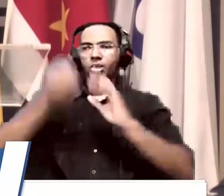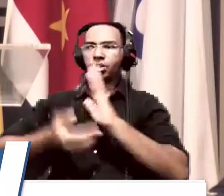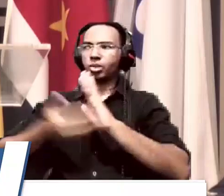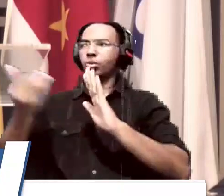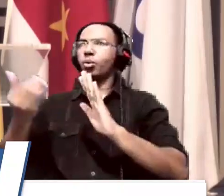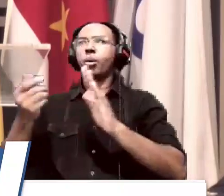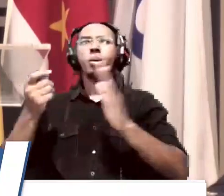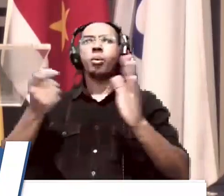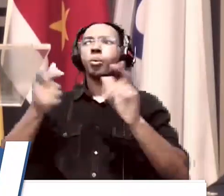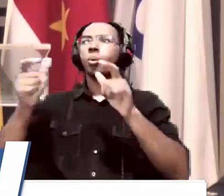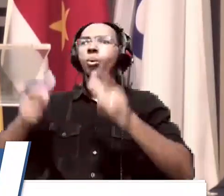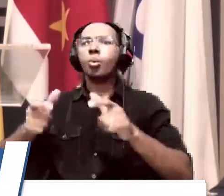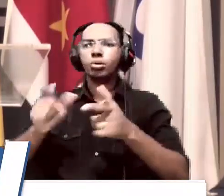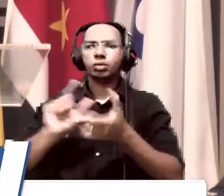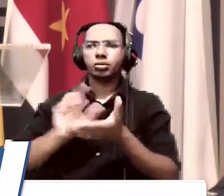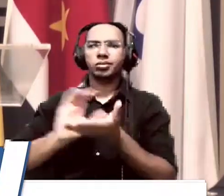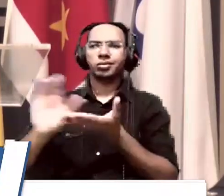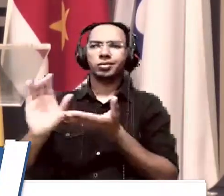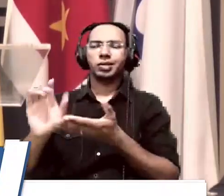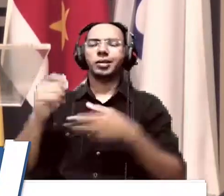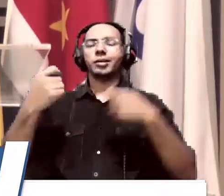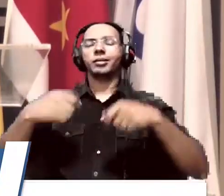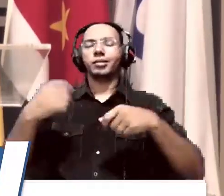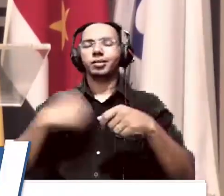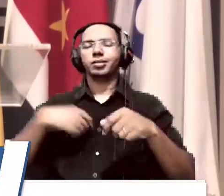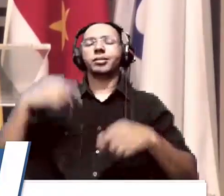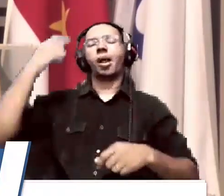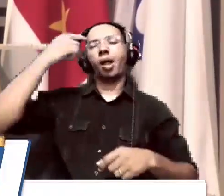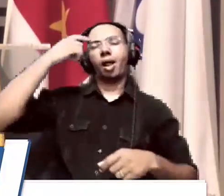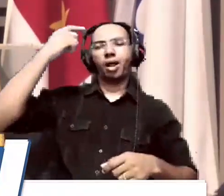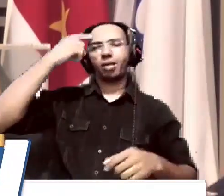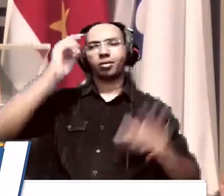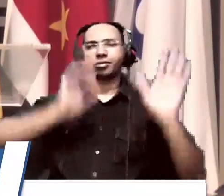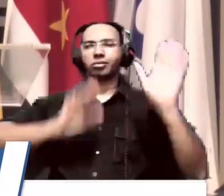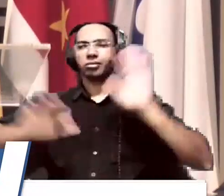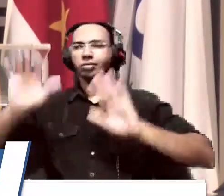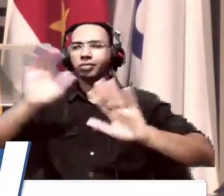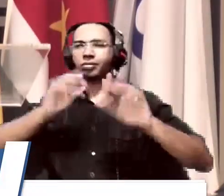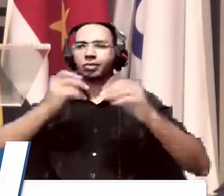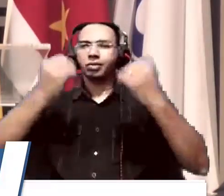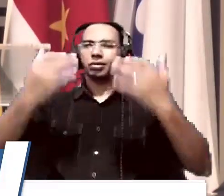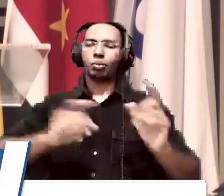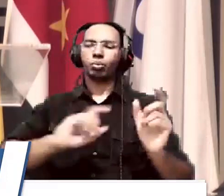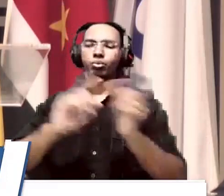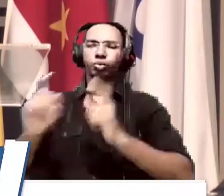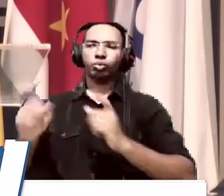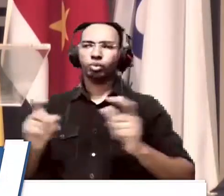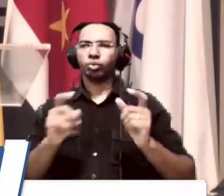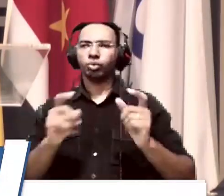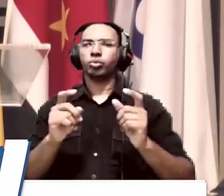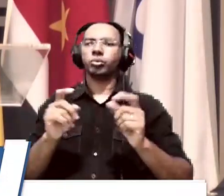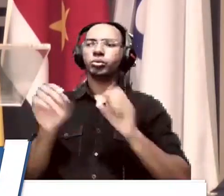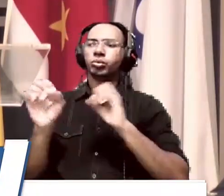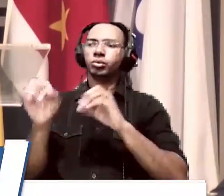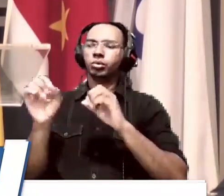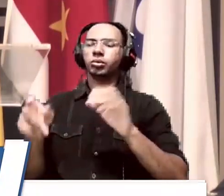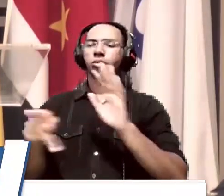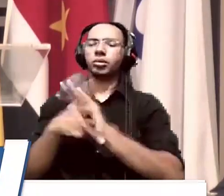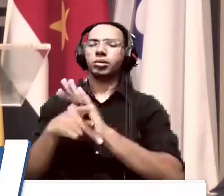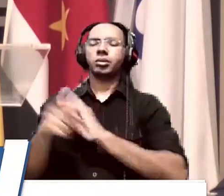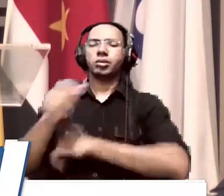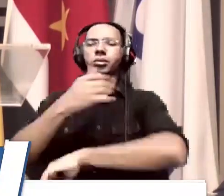esse gasto? Mas eu acho que a gente precisa ter um pensamento cuidadoso quando a gente for discutir o orçamento para a educação na nossa cidade e quando a gente